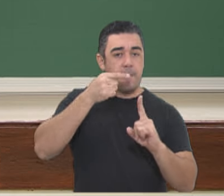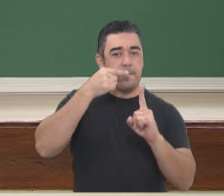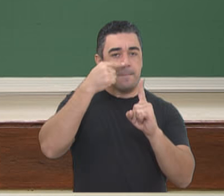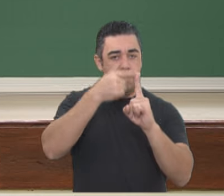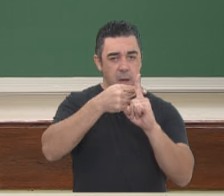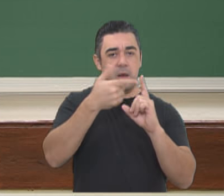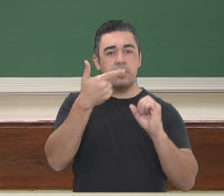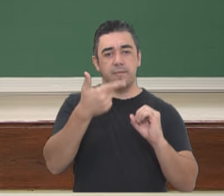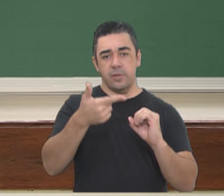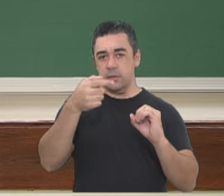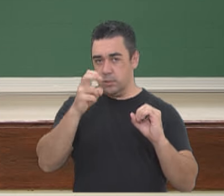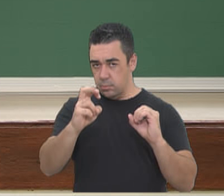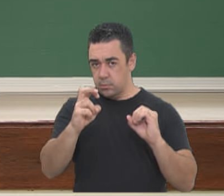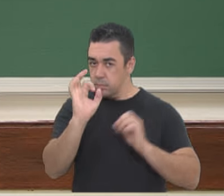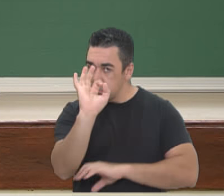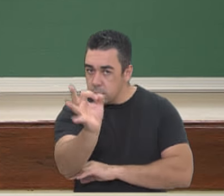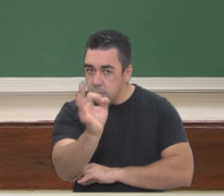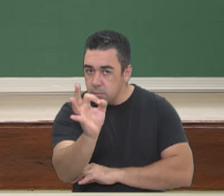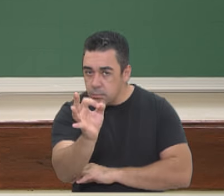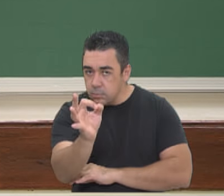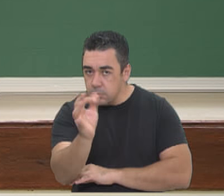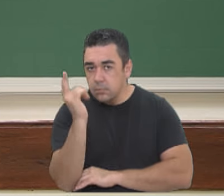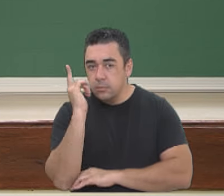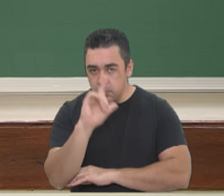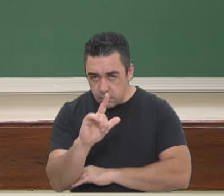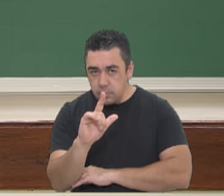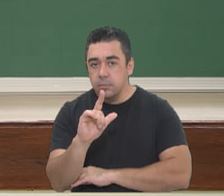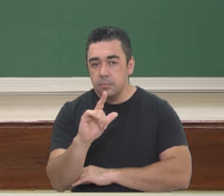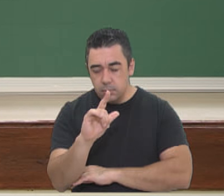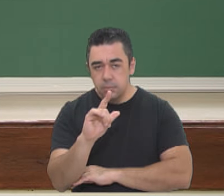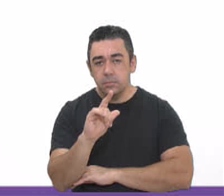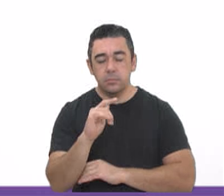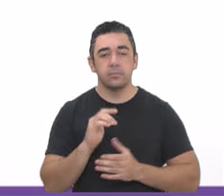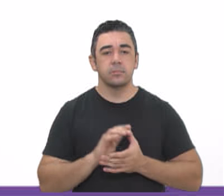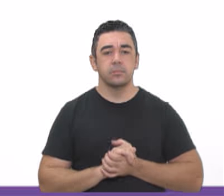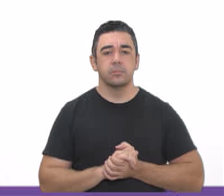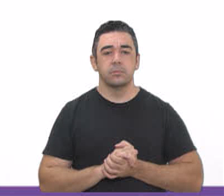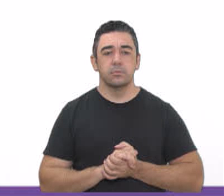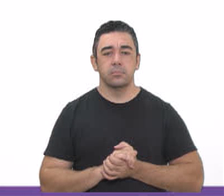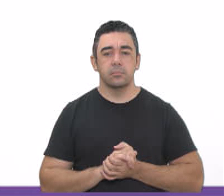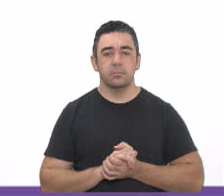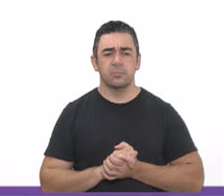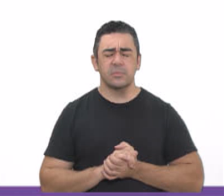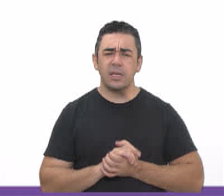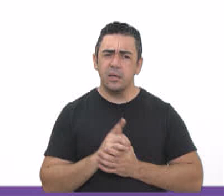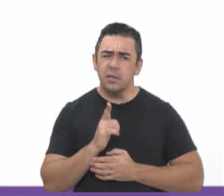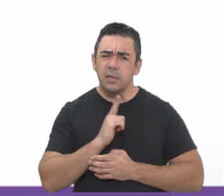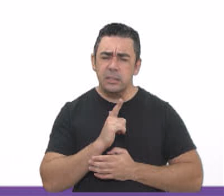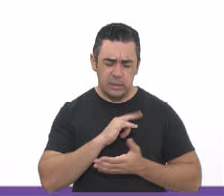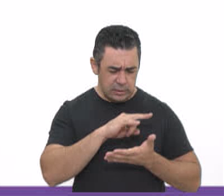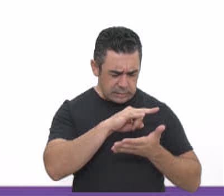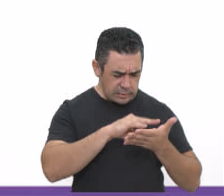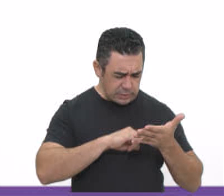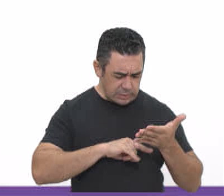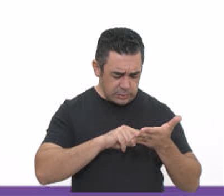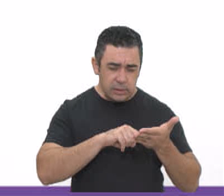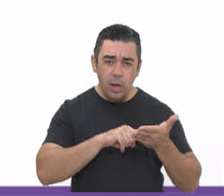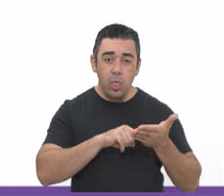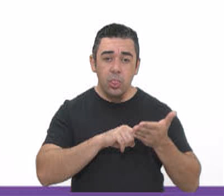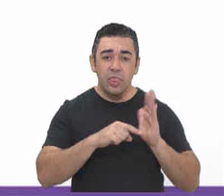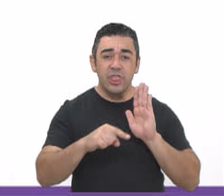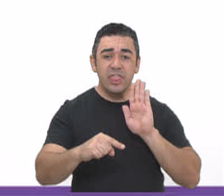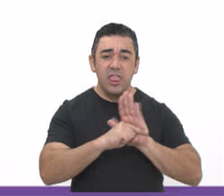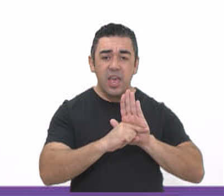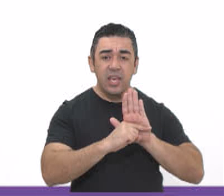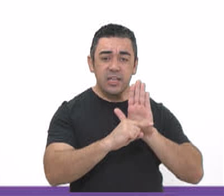25. Todo mundo acertou aí? Aposto que sim. Um saldo negativo, já está dando a dica, se é